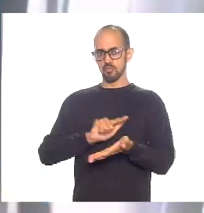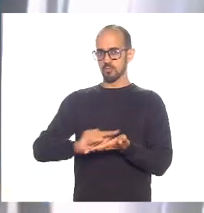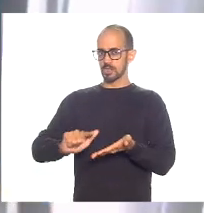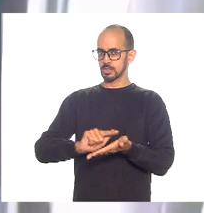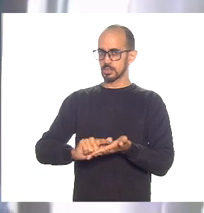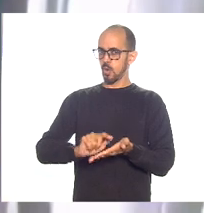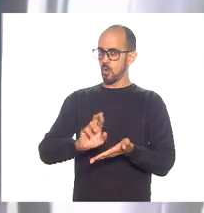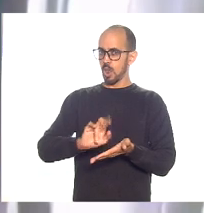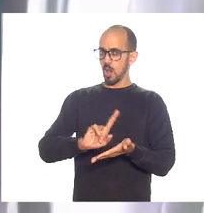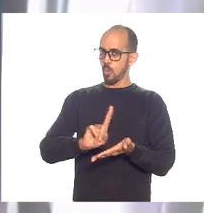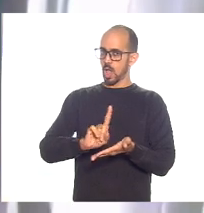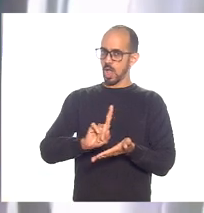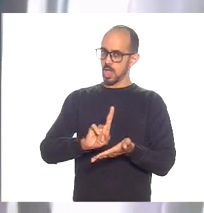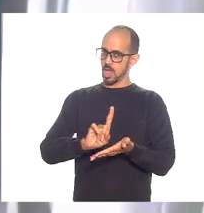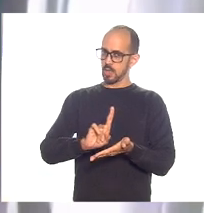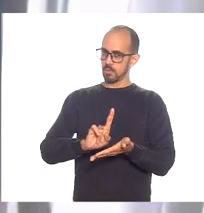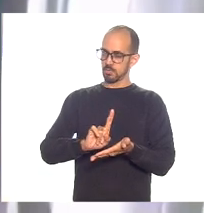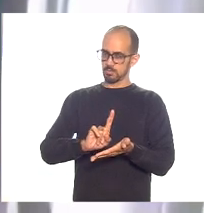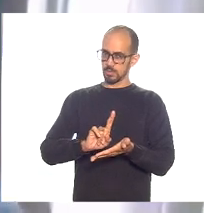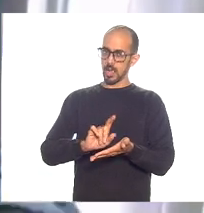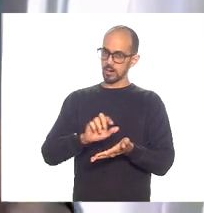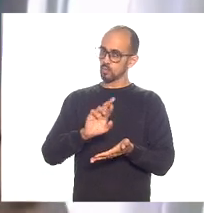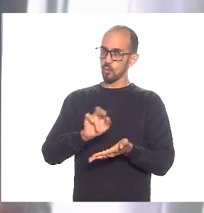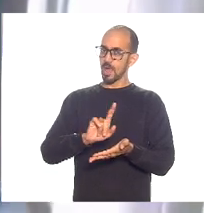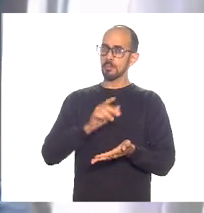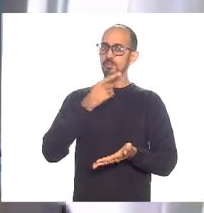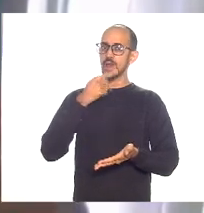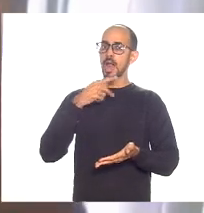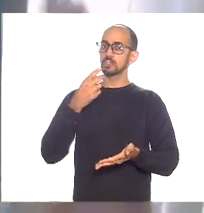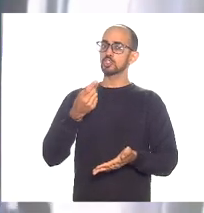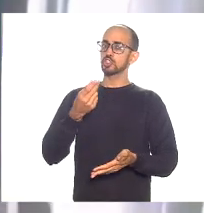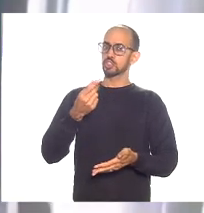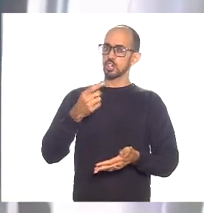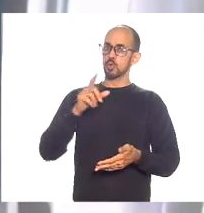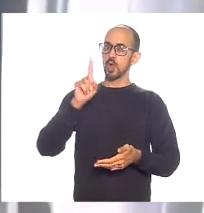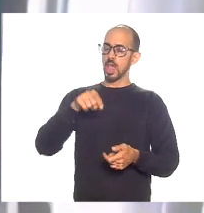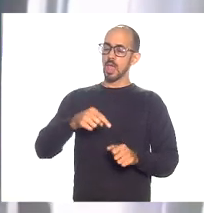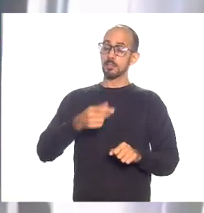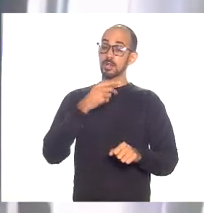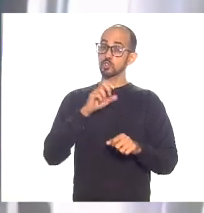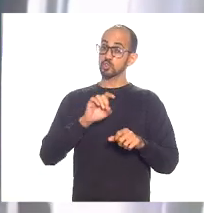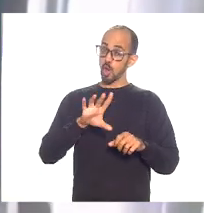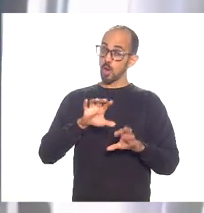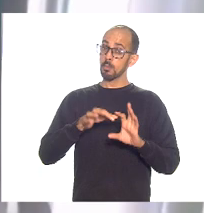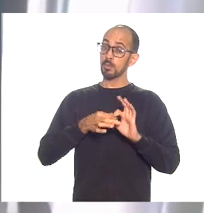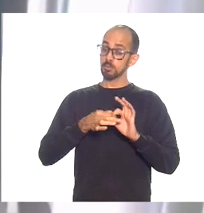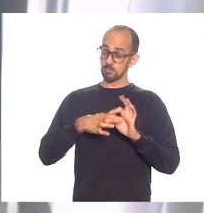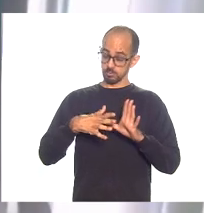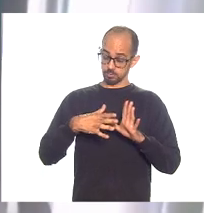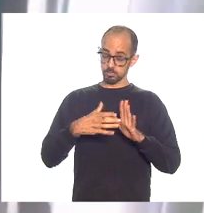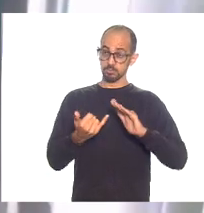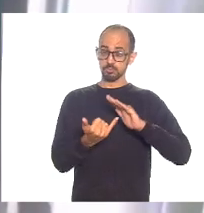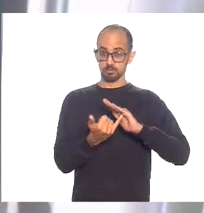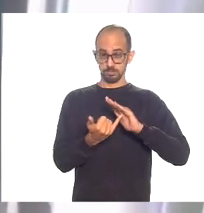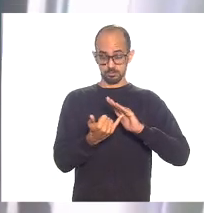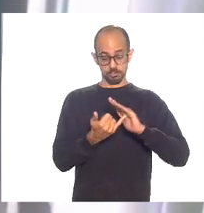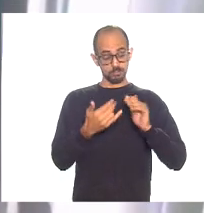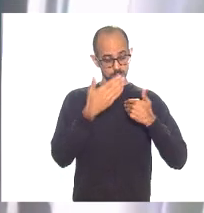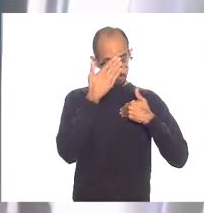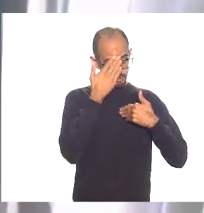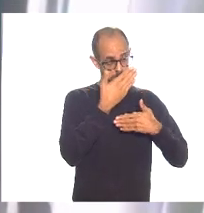Esse projeto não é para isso, não é para tratar de dinheiro. É para tratar da perspectiva de uma cooperação institucional. Apenas isso.